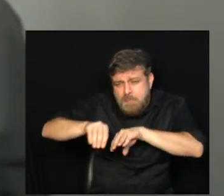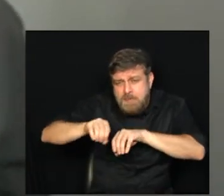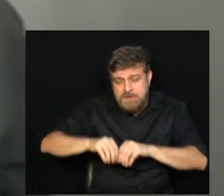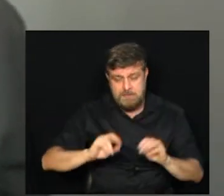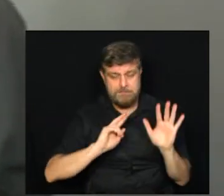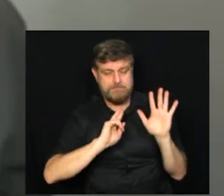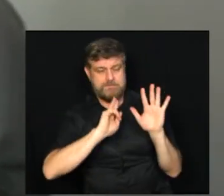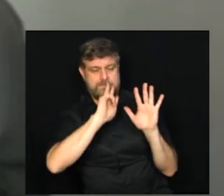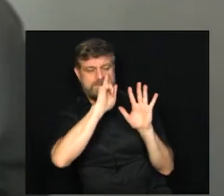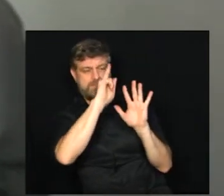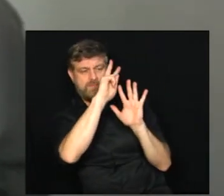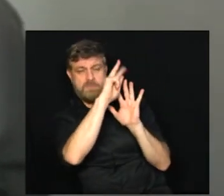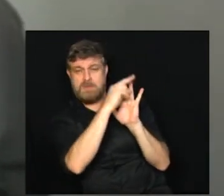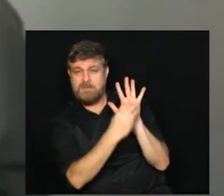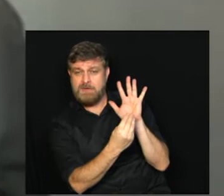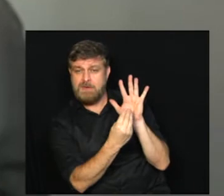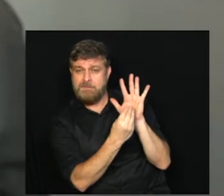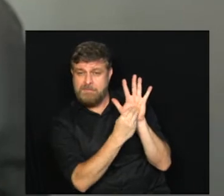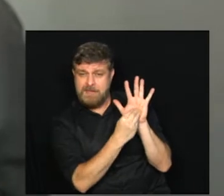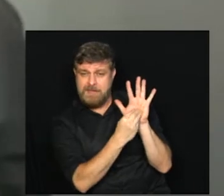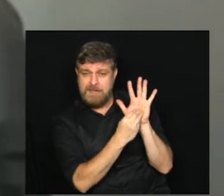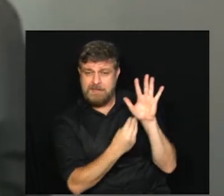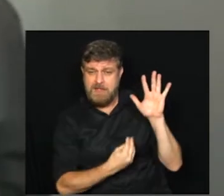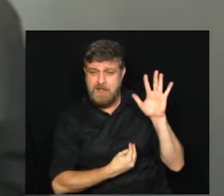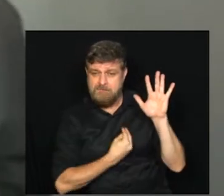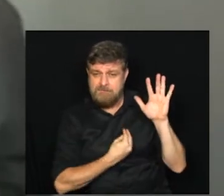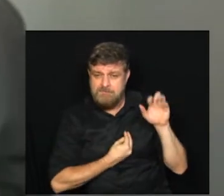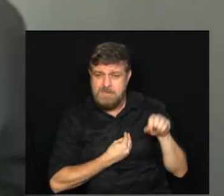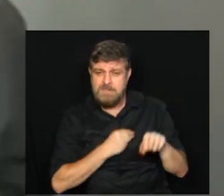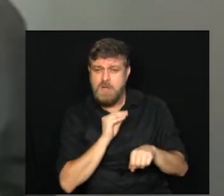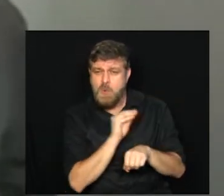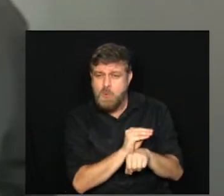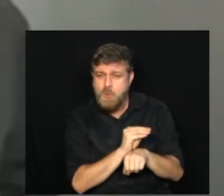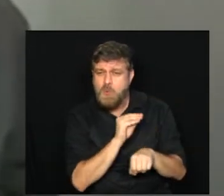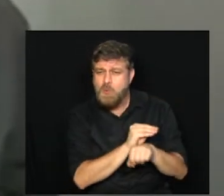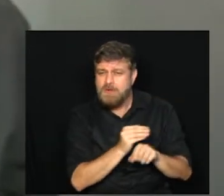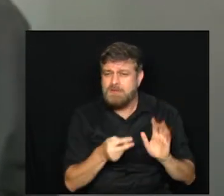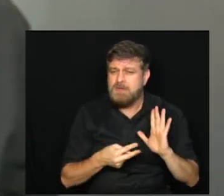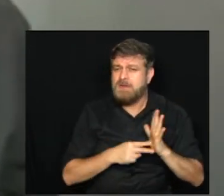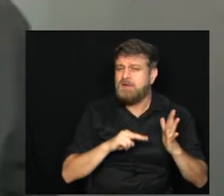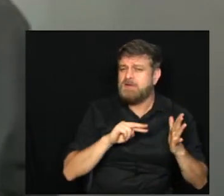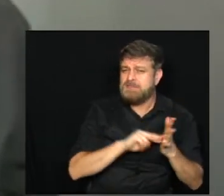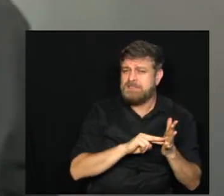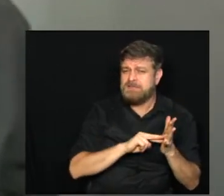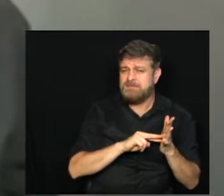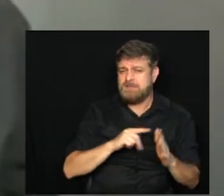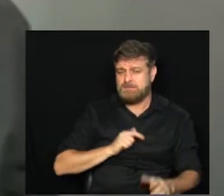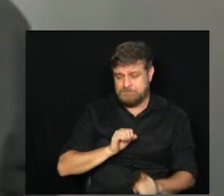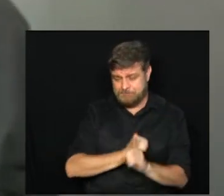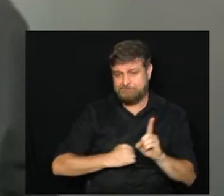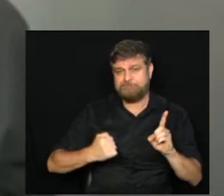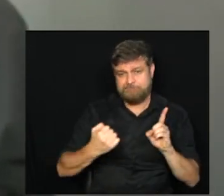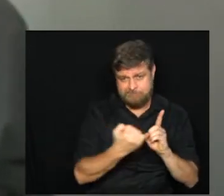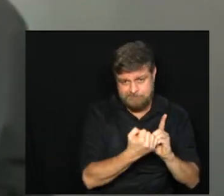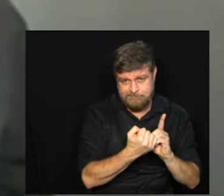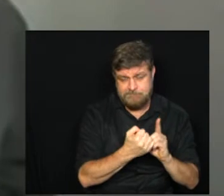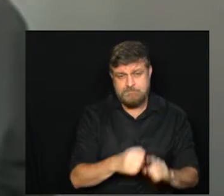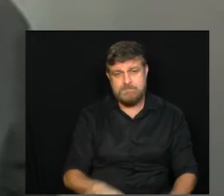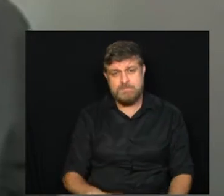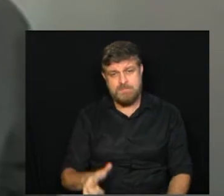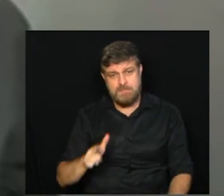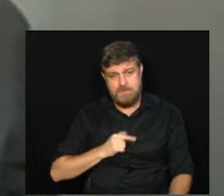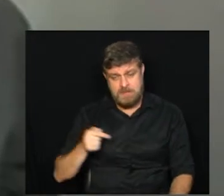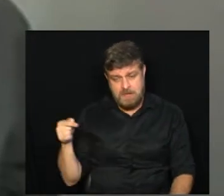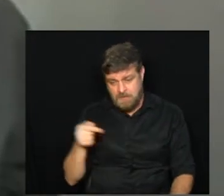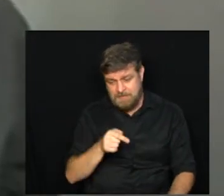meio ambiente, a preservação, o que isso significa, né, numa sociedade, né? Quando uma